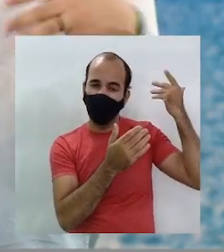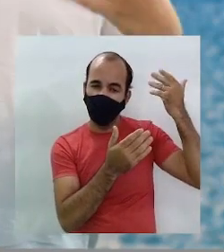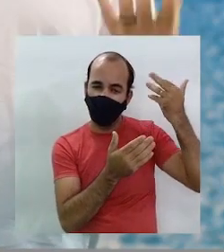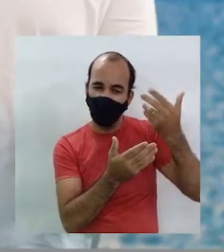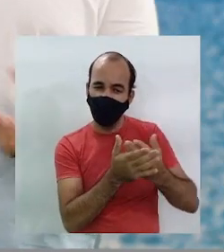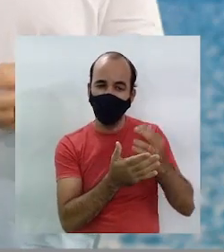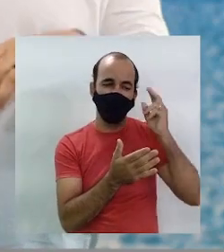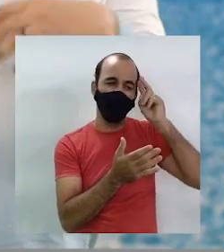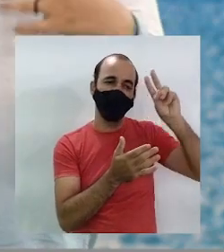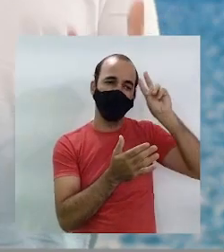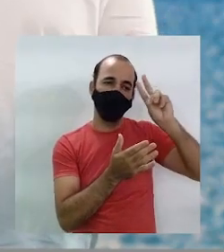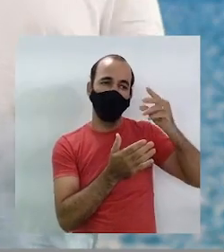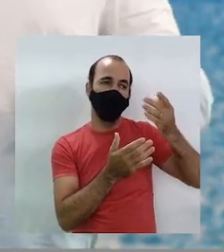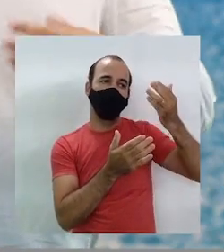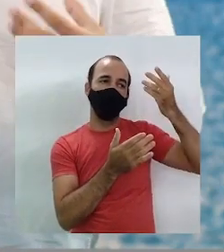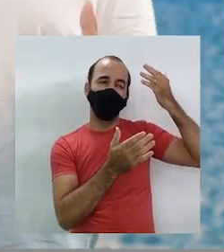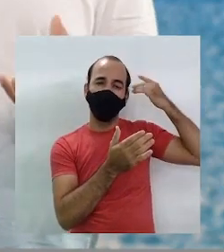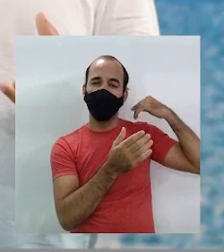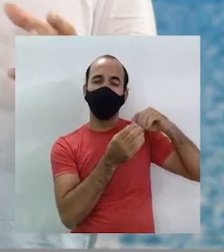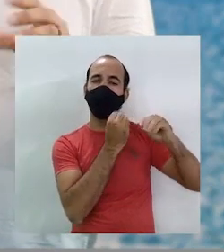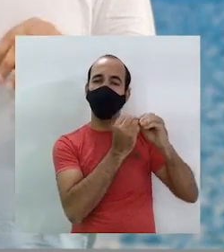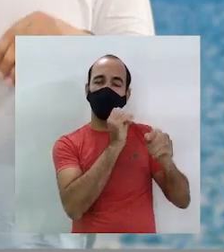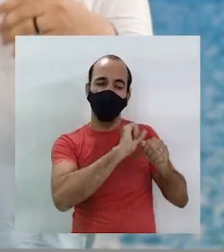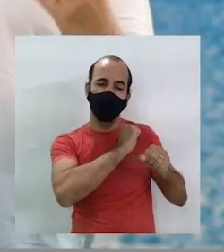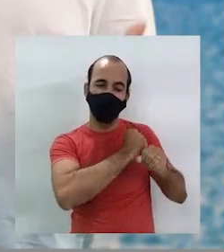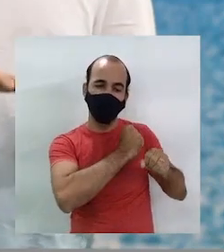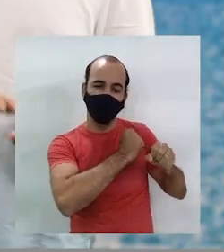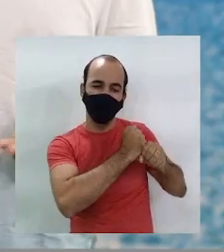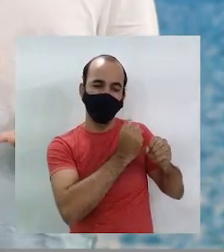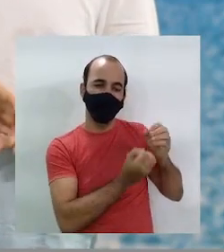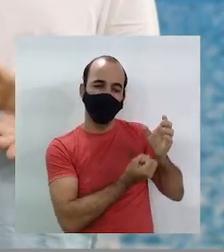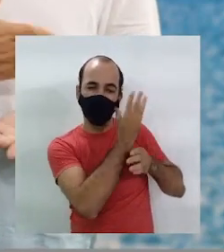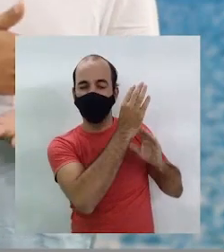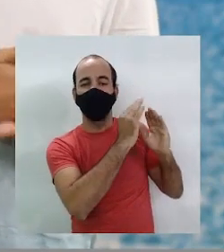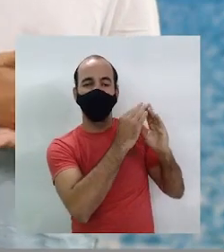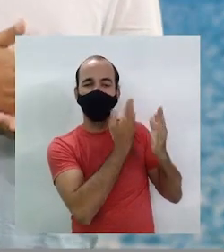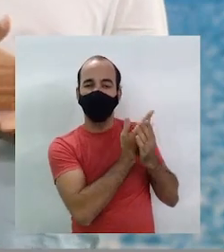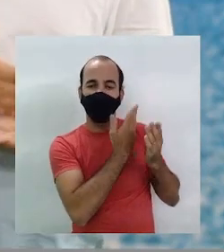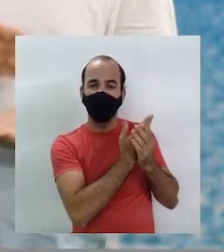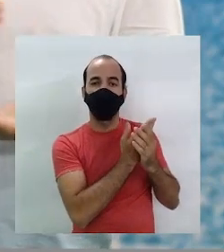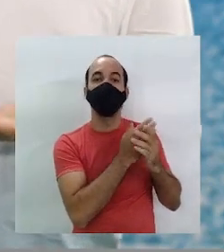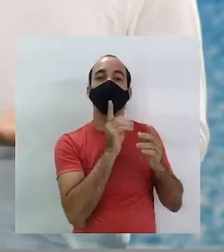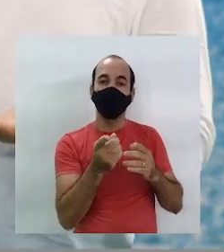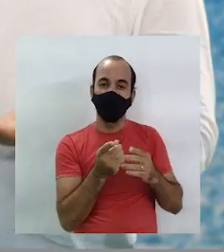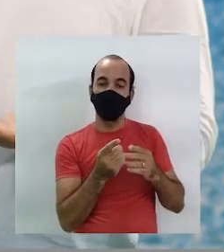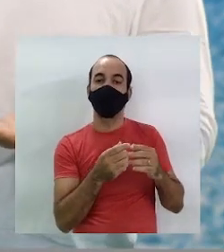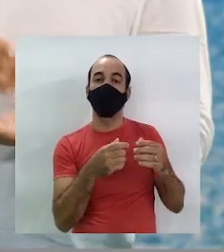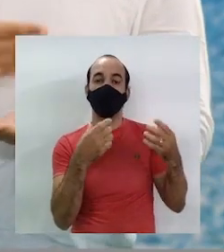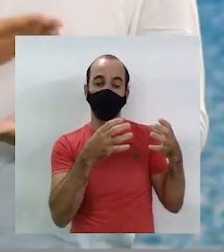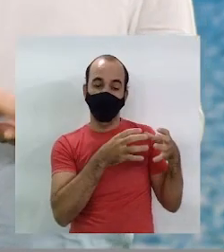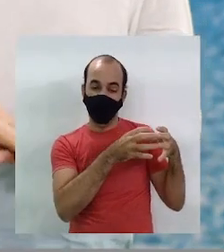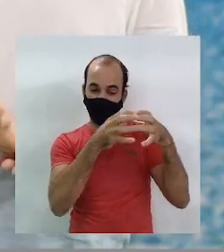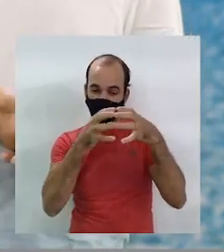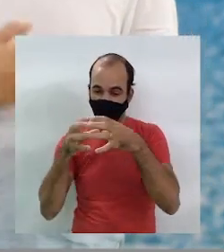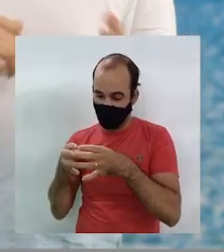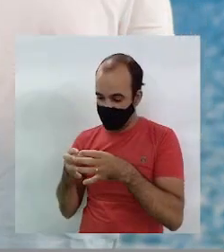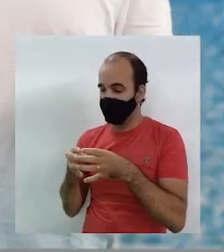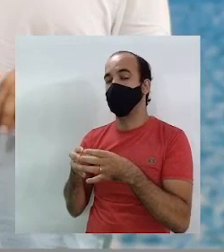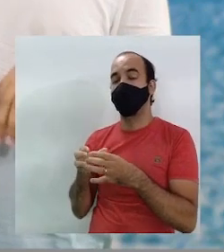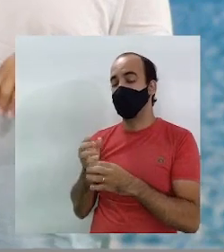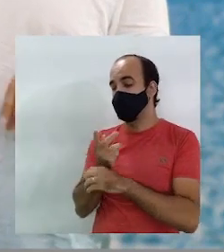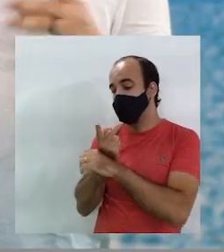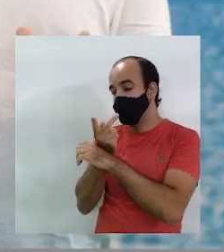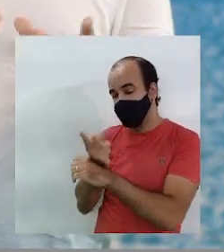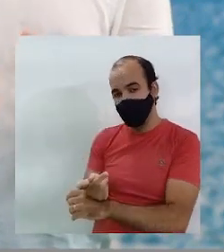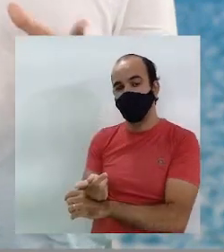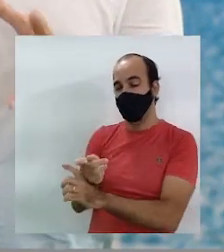de como surgiu a escola e tudo mais, eles entraram em contato diretamente com o Francisco Brenan, na época ele ainda era vivo,